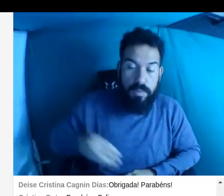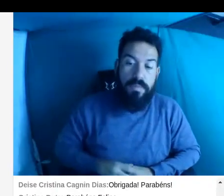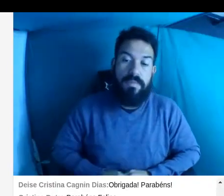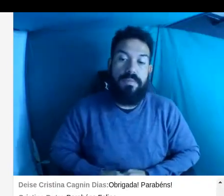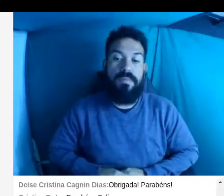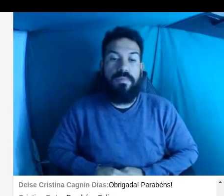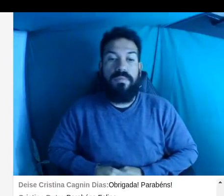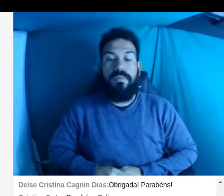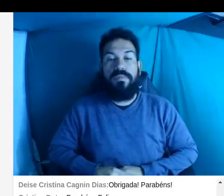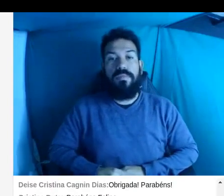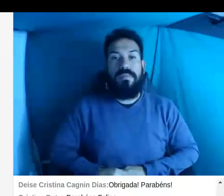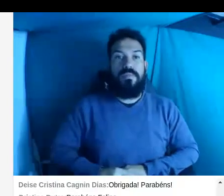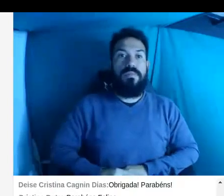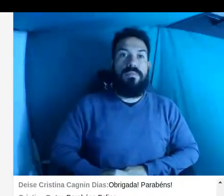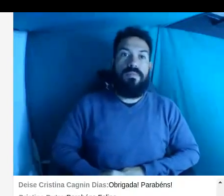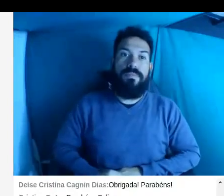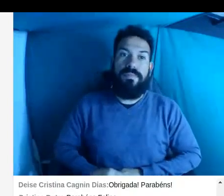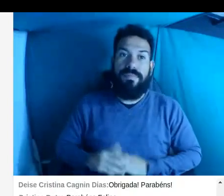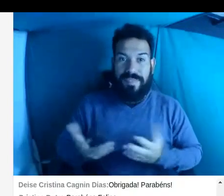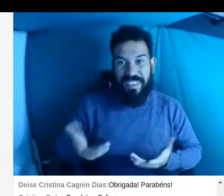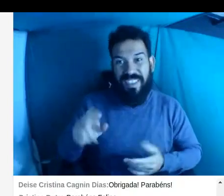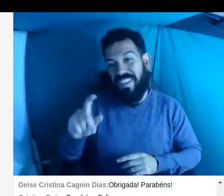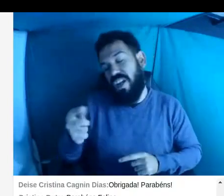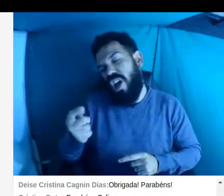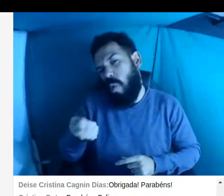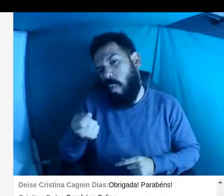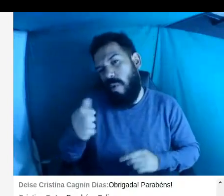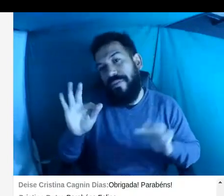Bom, então já estava concluindo, né?